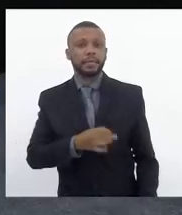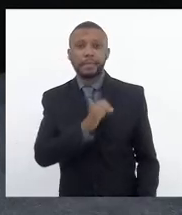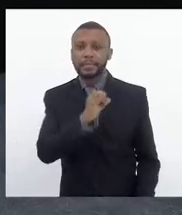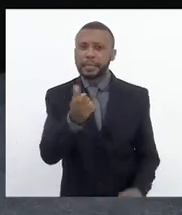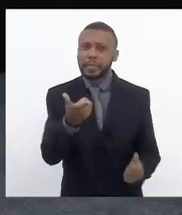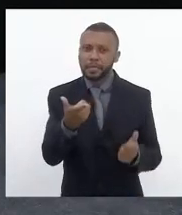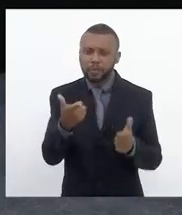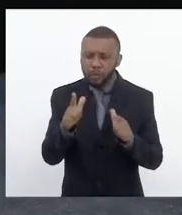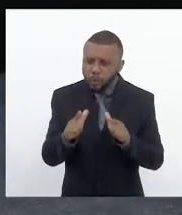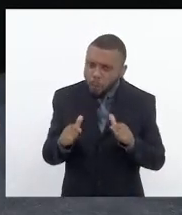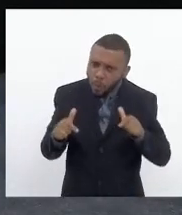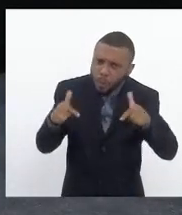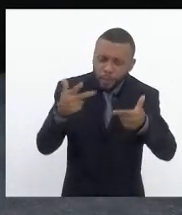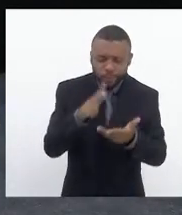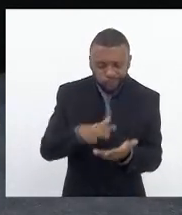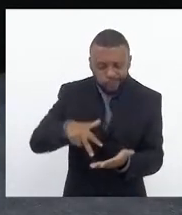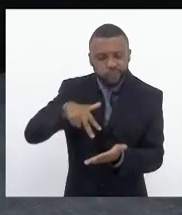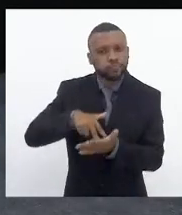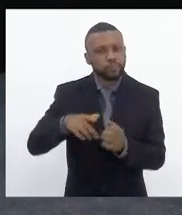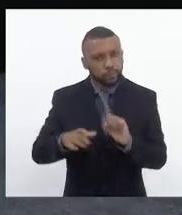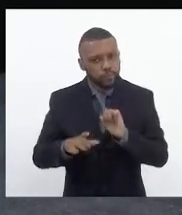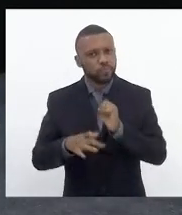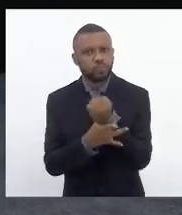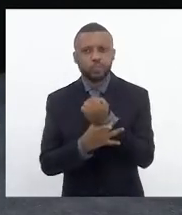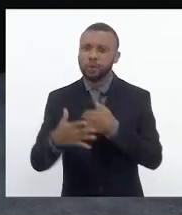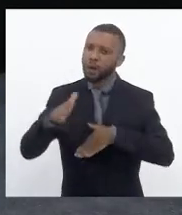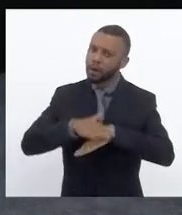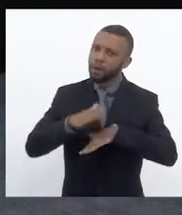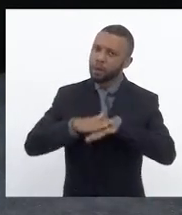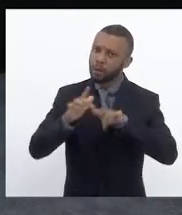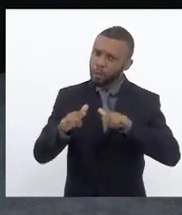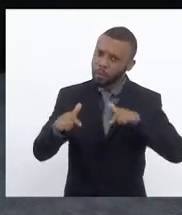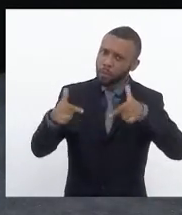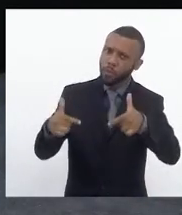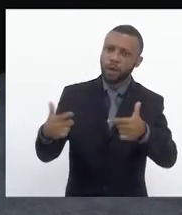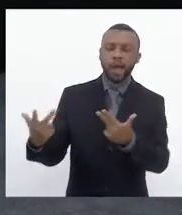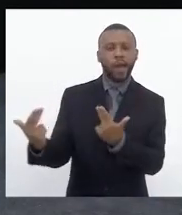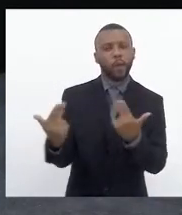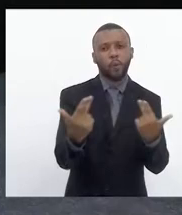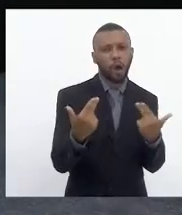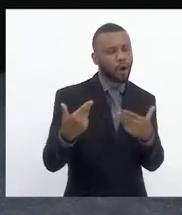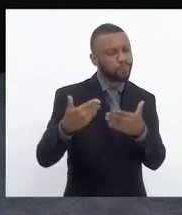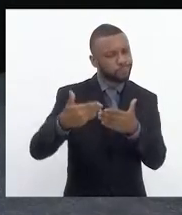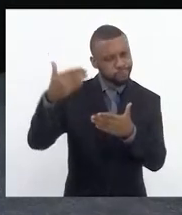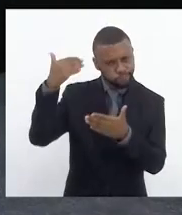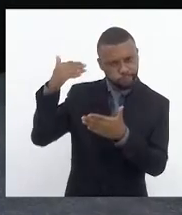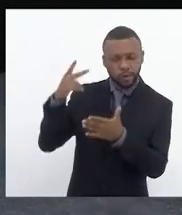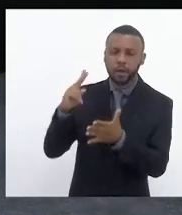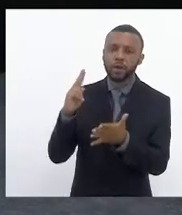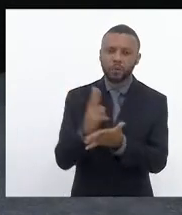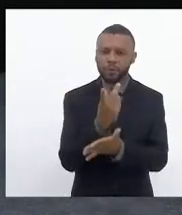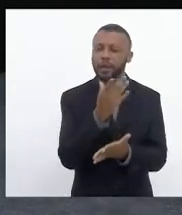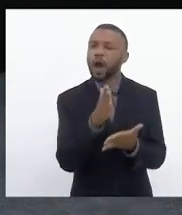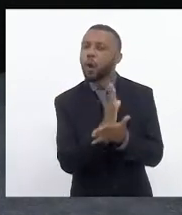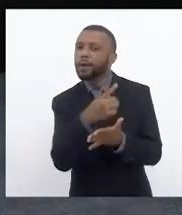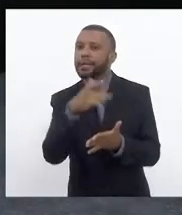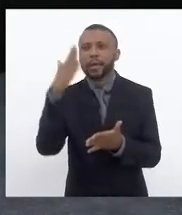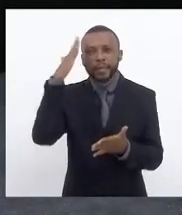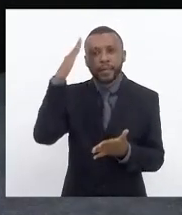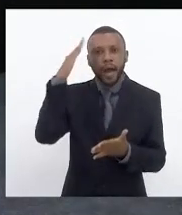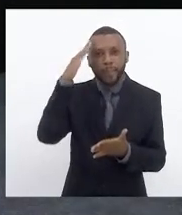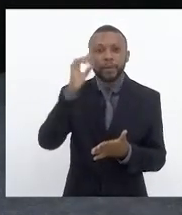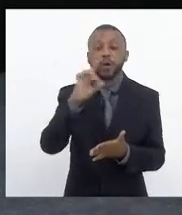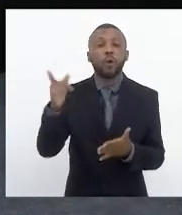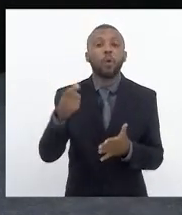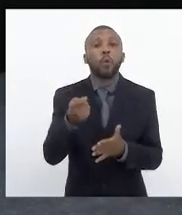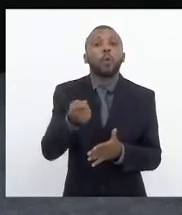tivermos cair na guerra de pé Nós faremos como fizemos e data outrora que algo está aqui que eu quase